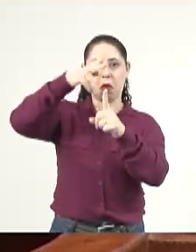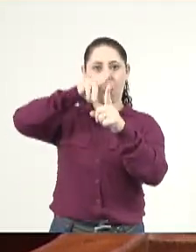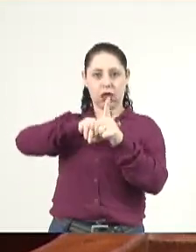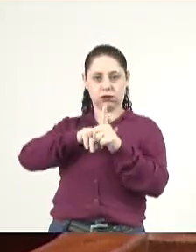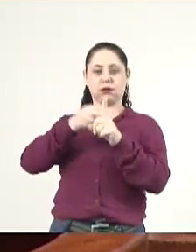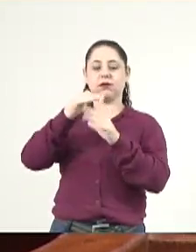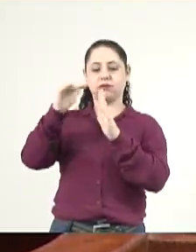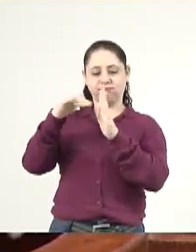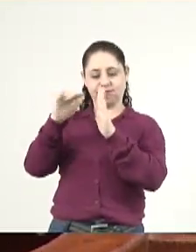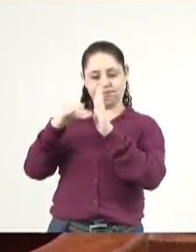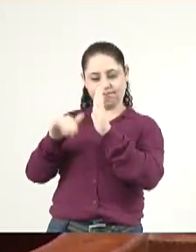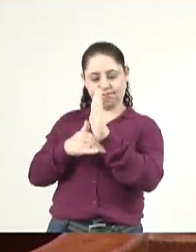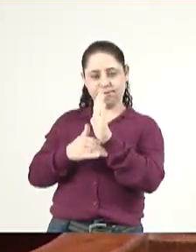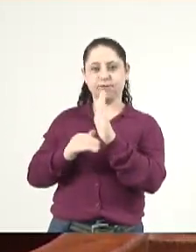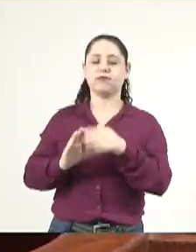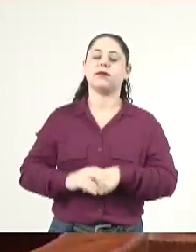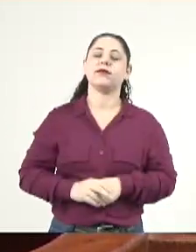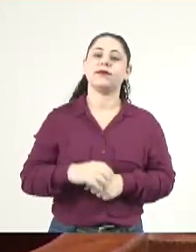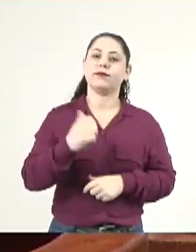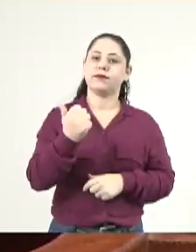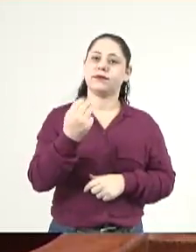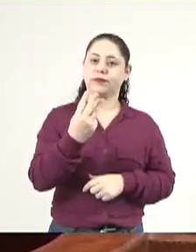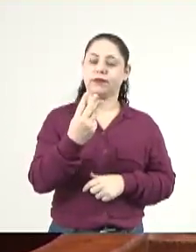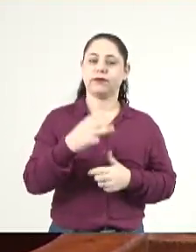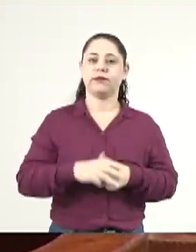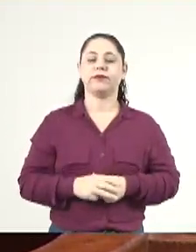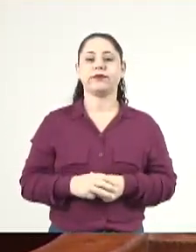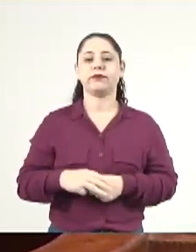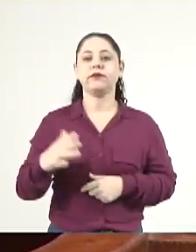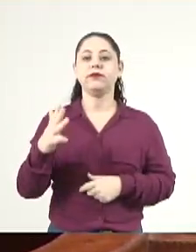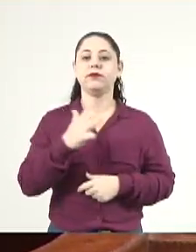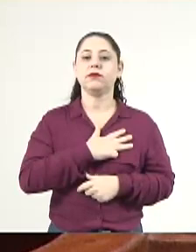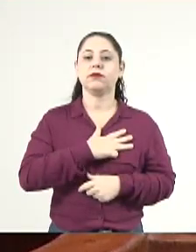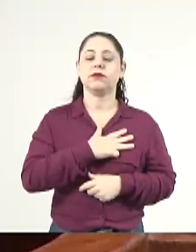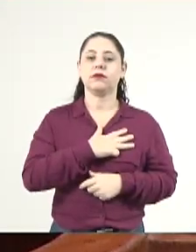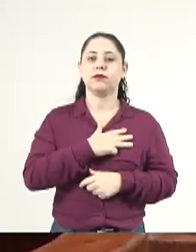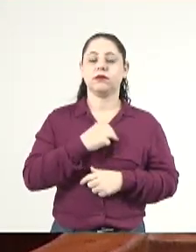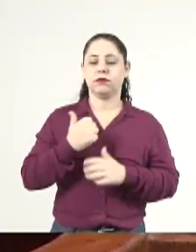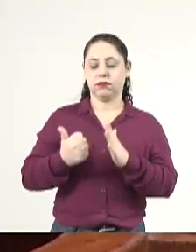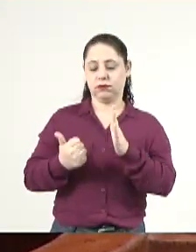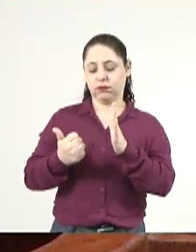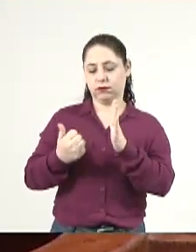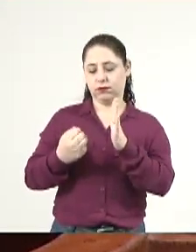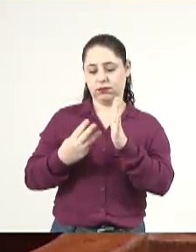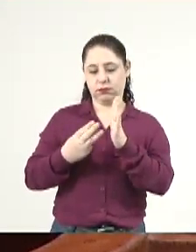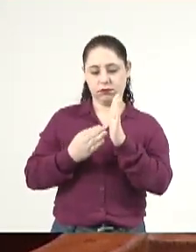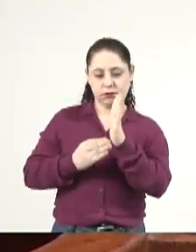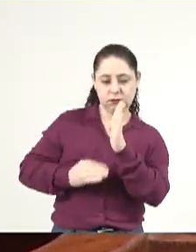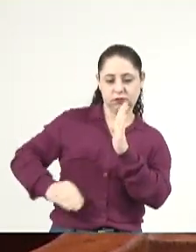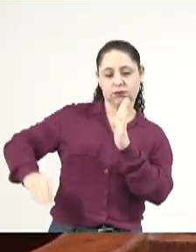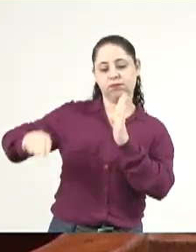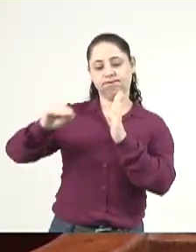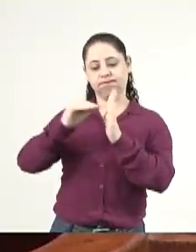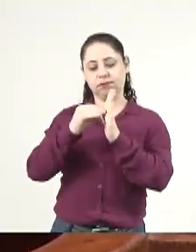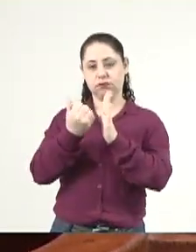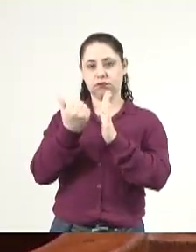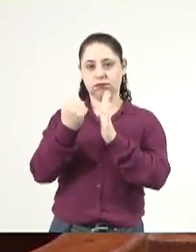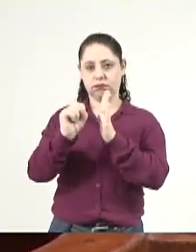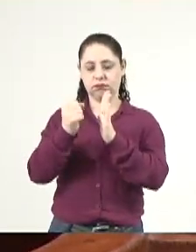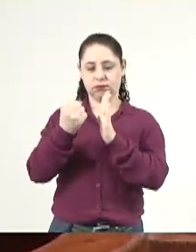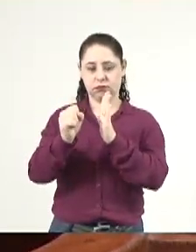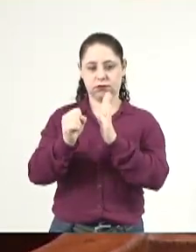baixo, né? A 13ª economia. E o Lula trouxe agora de volta para a